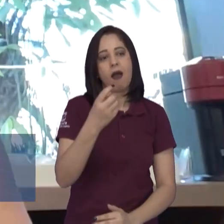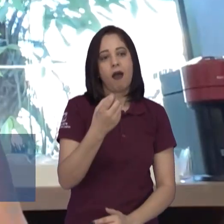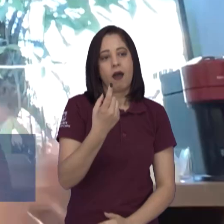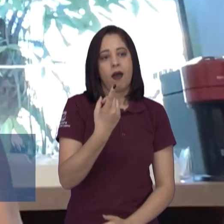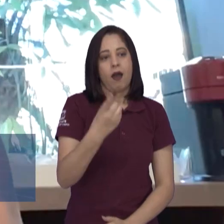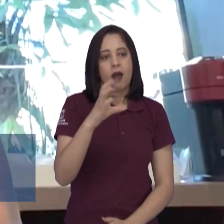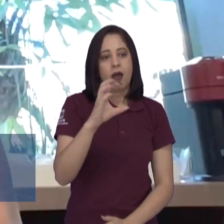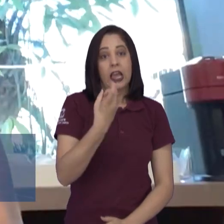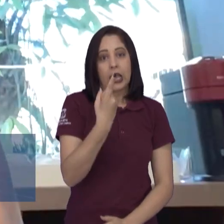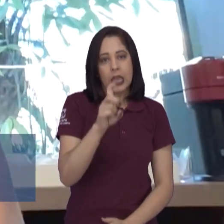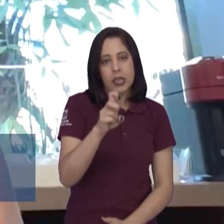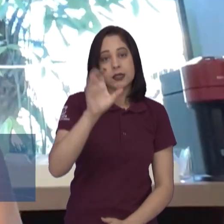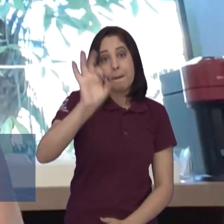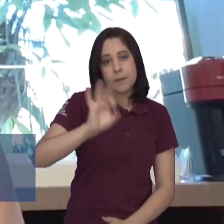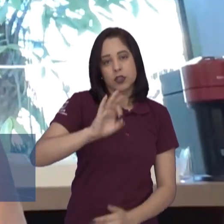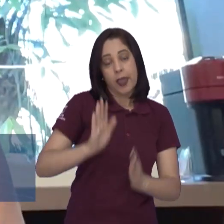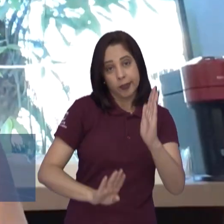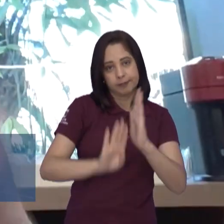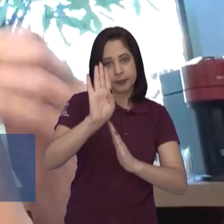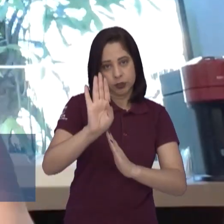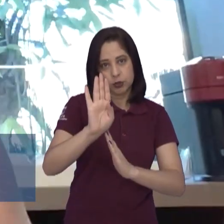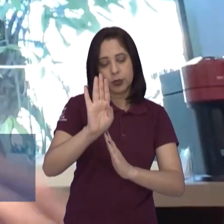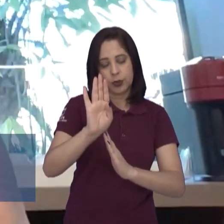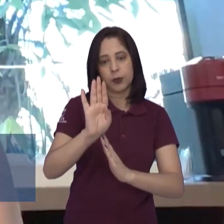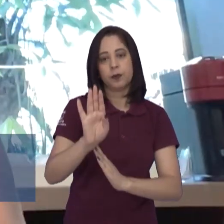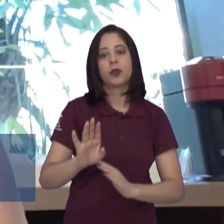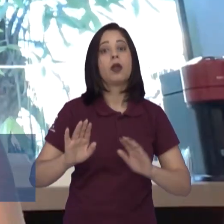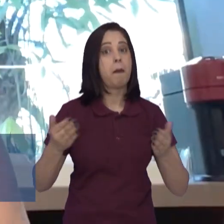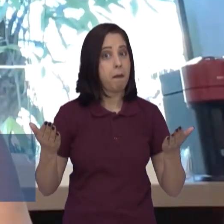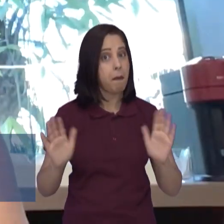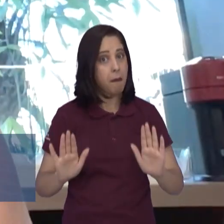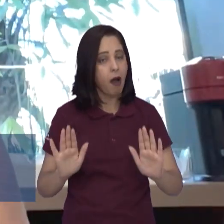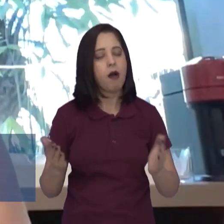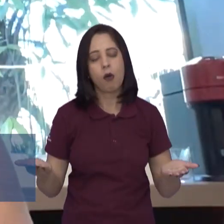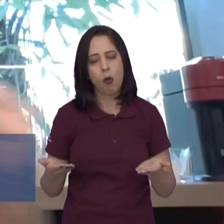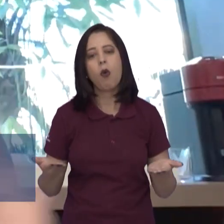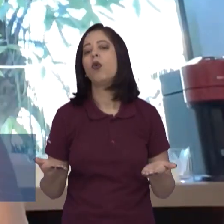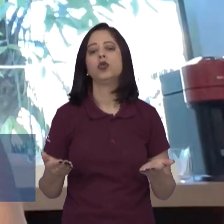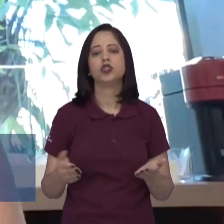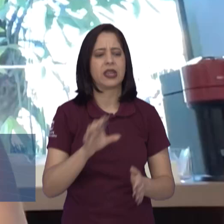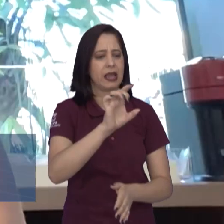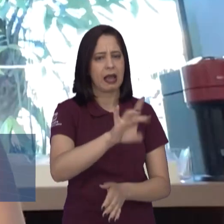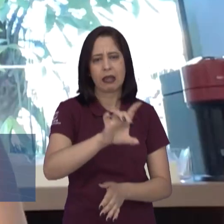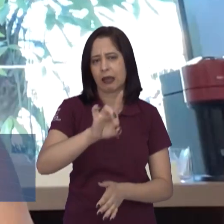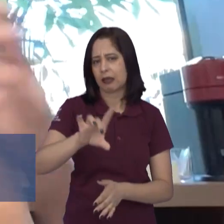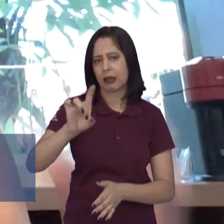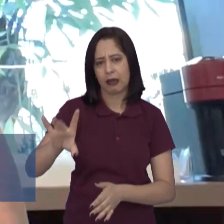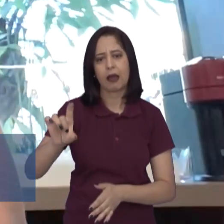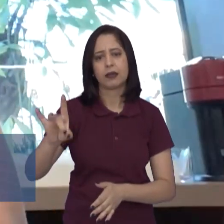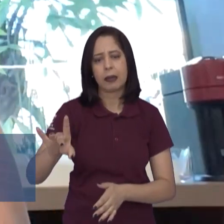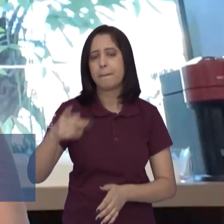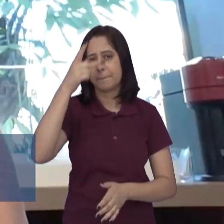aquecido, com bastante oportunidade e diferentes públicos para cada tipo de produto. Então, eu